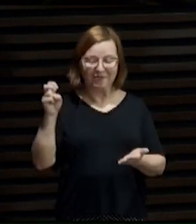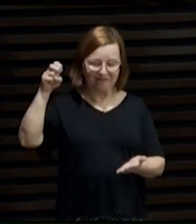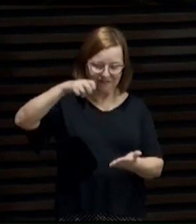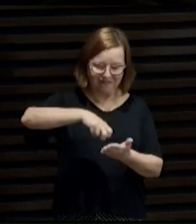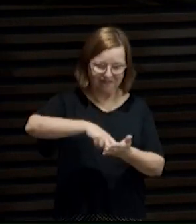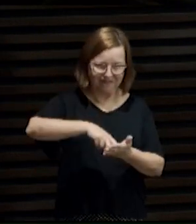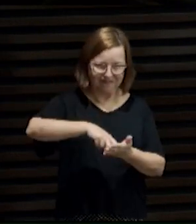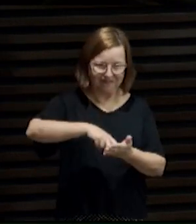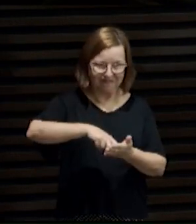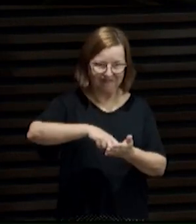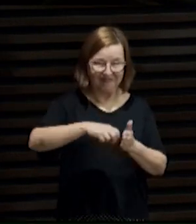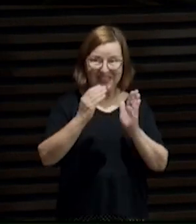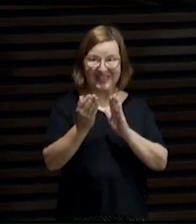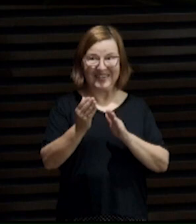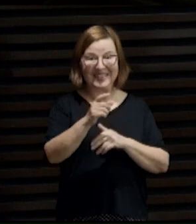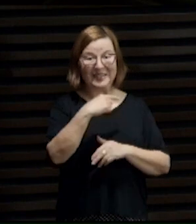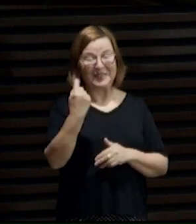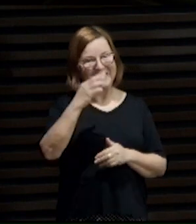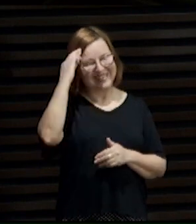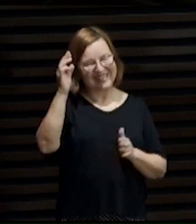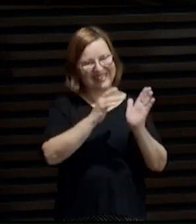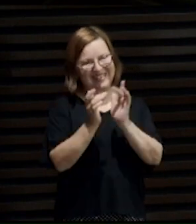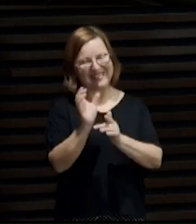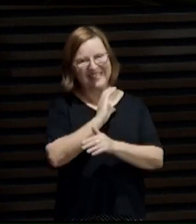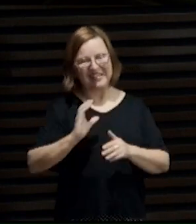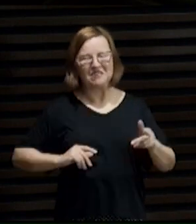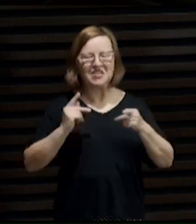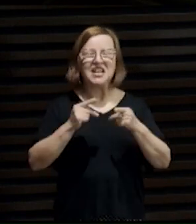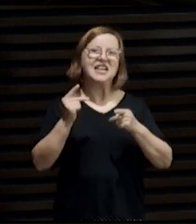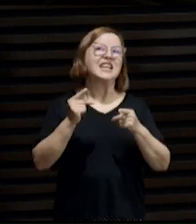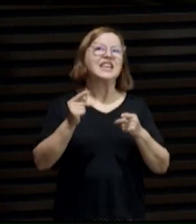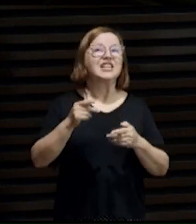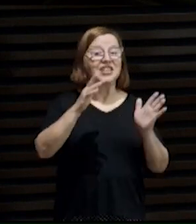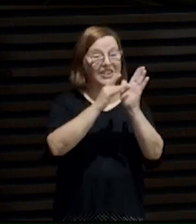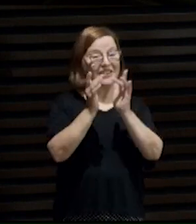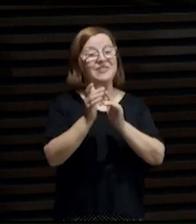ao nosso Senhor Jesus Cristo e diga: Ele é o Senhor.